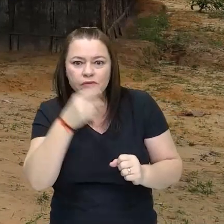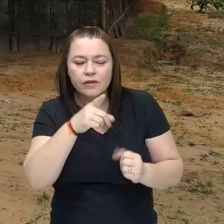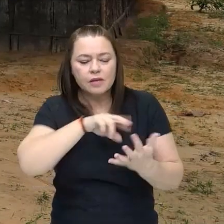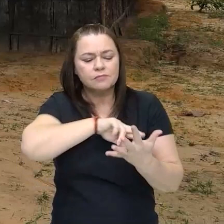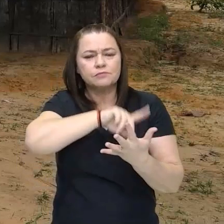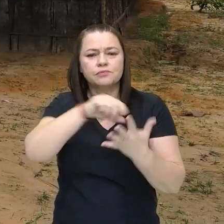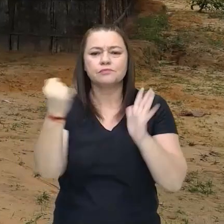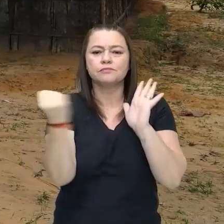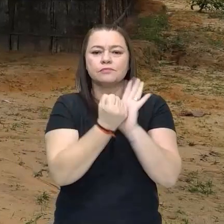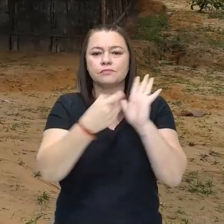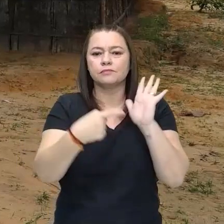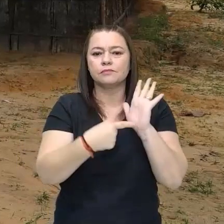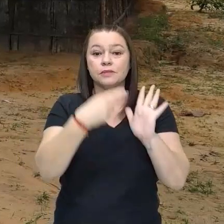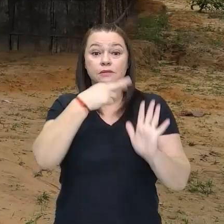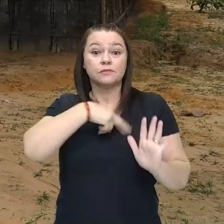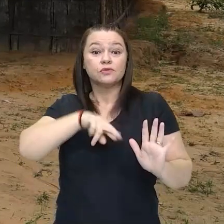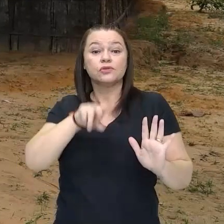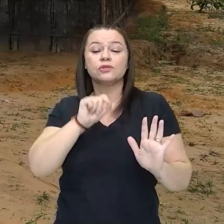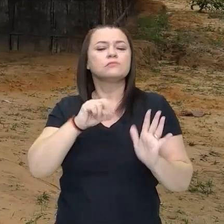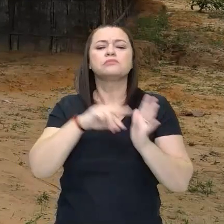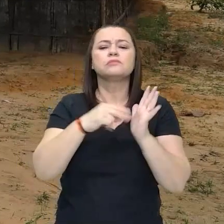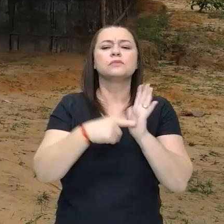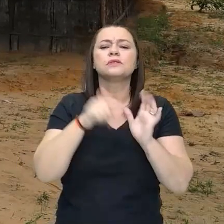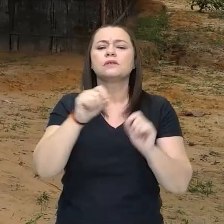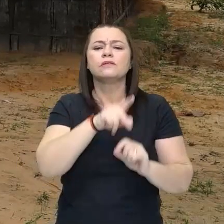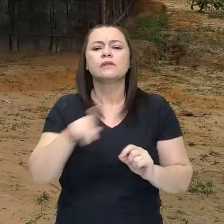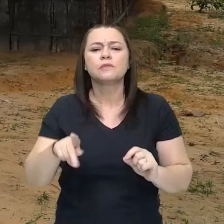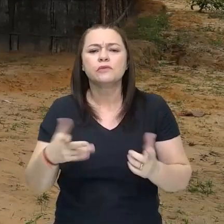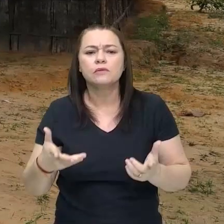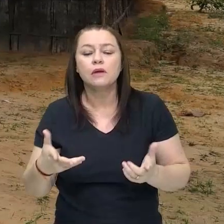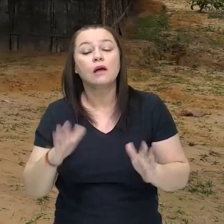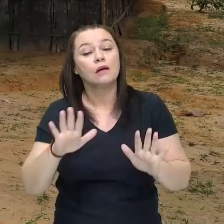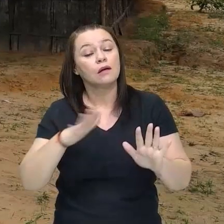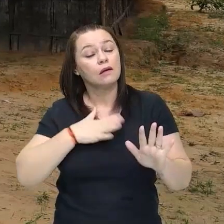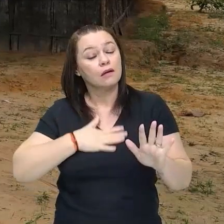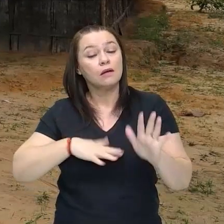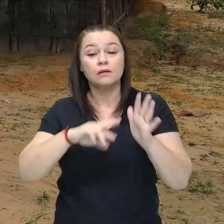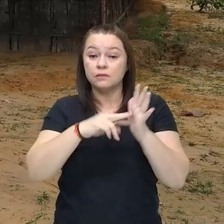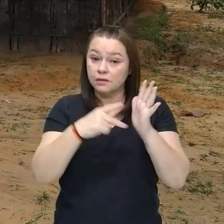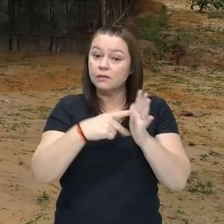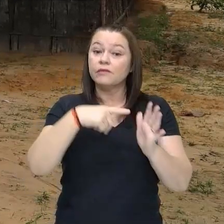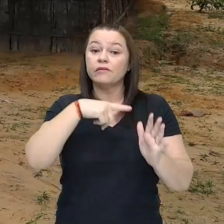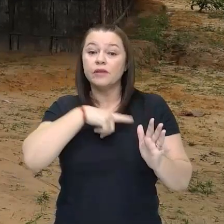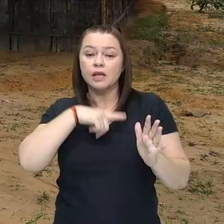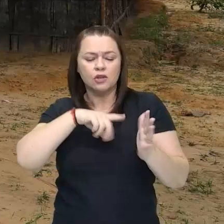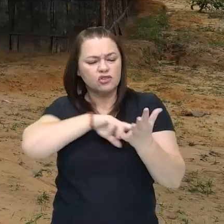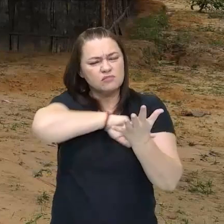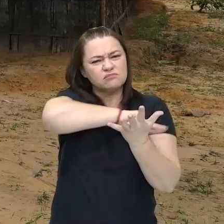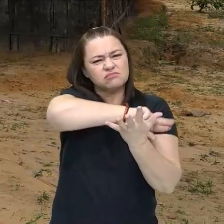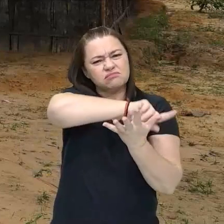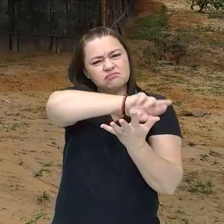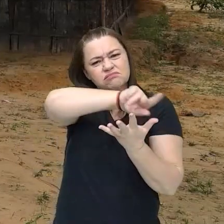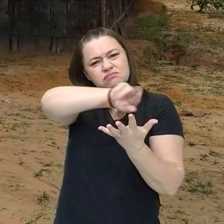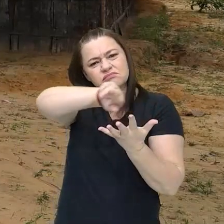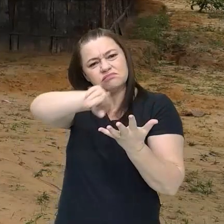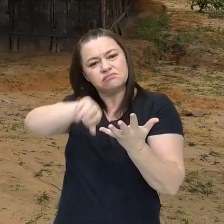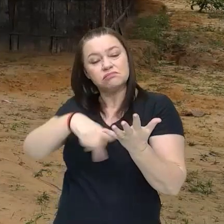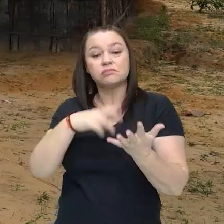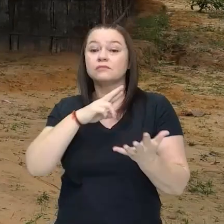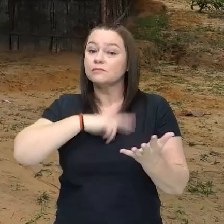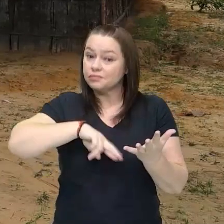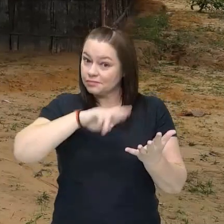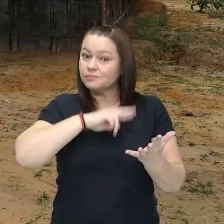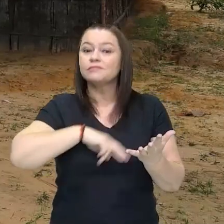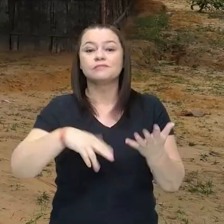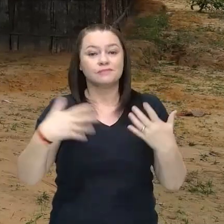símbolos religiosos. O que isso significa, professor? Significa que nós temos uma grande diversidade, rapaz. Uma